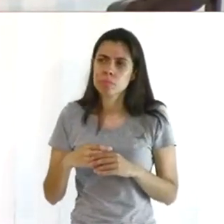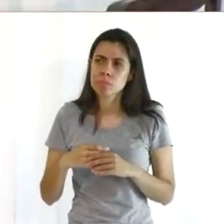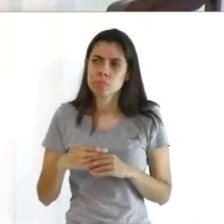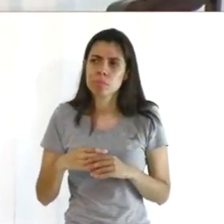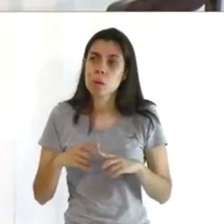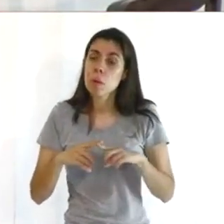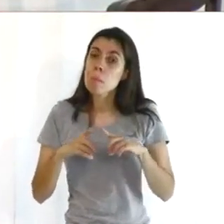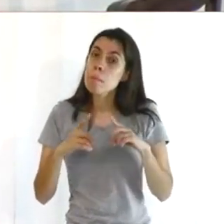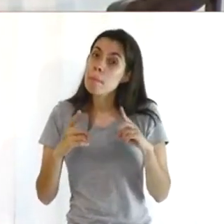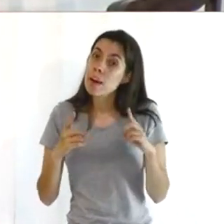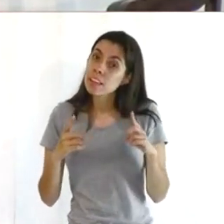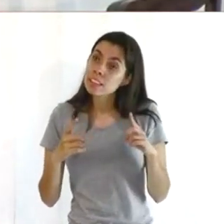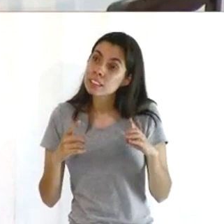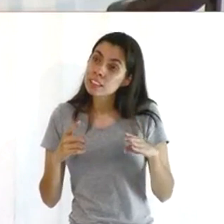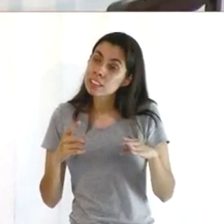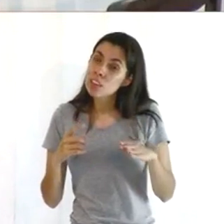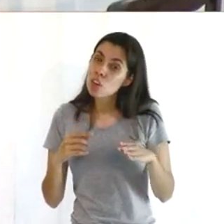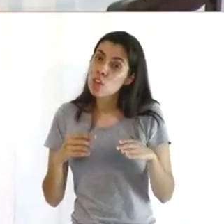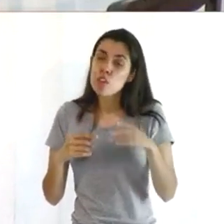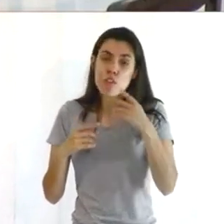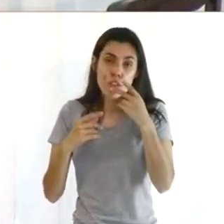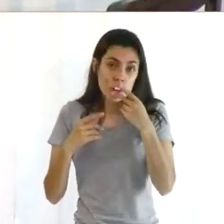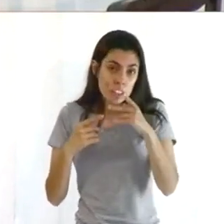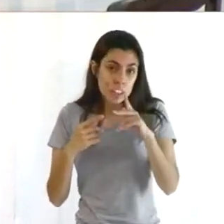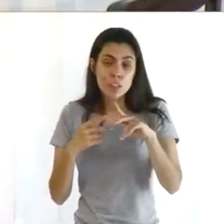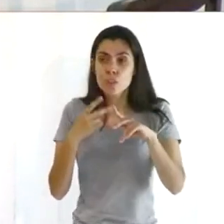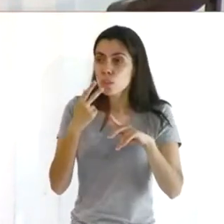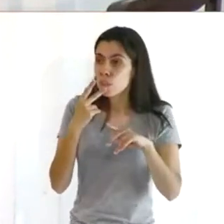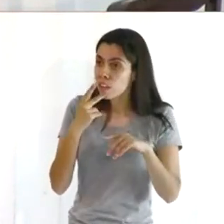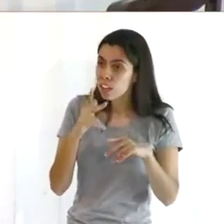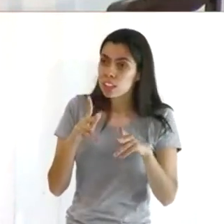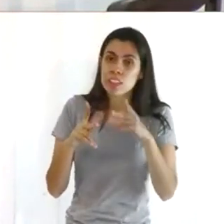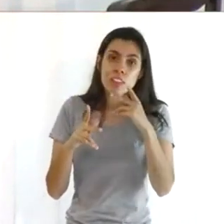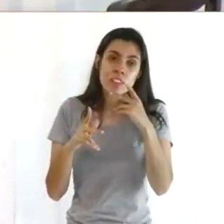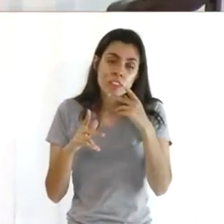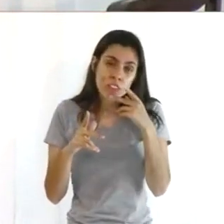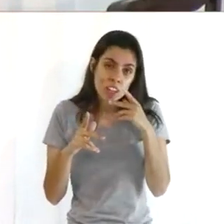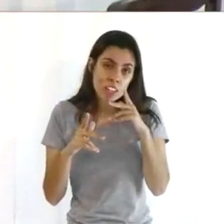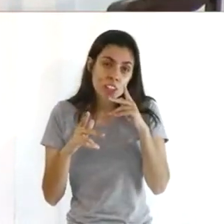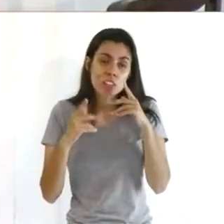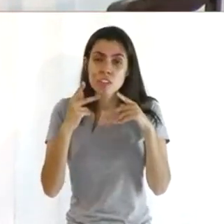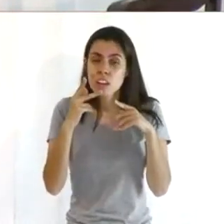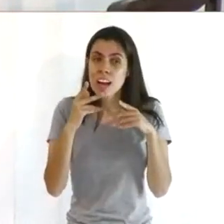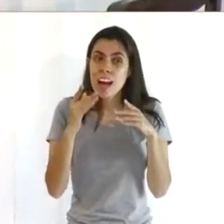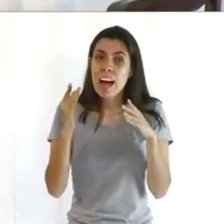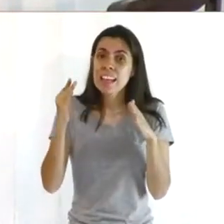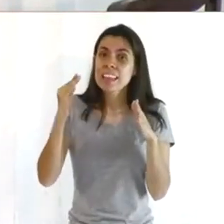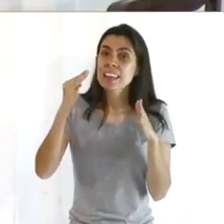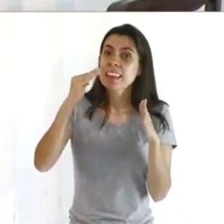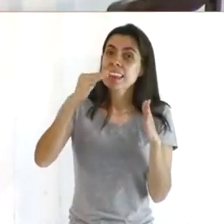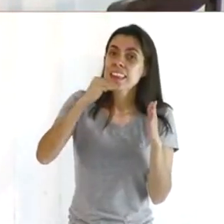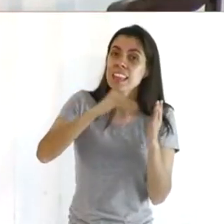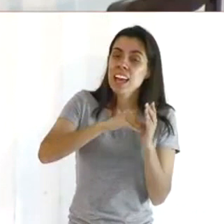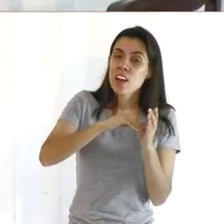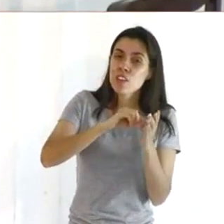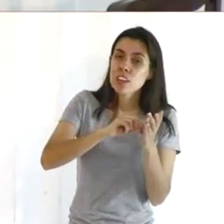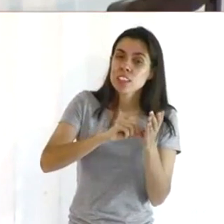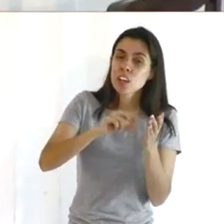Mas quando ele está sendo tratado por Deus, ele pode declarar isso. Olha que coisa linda: no tocante a mim,